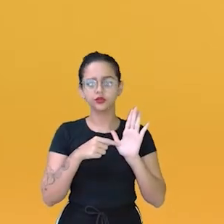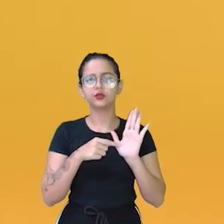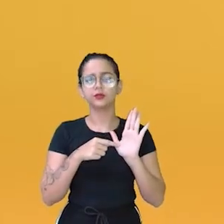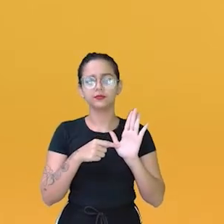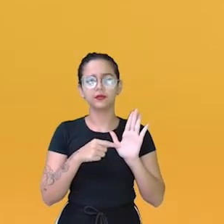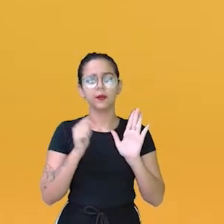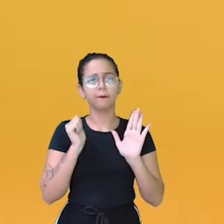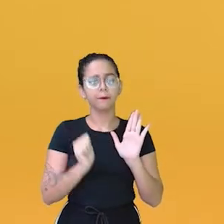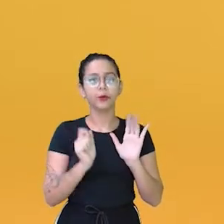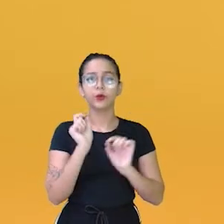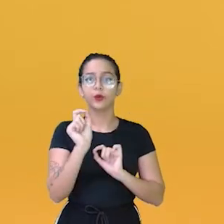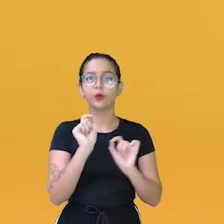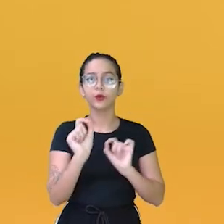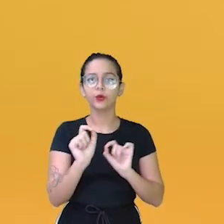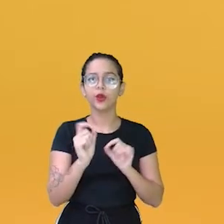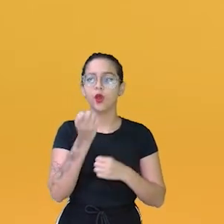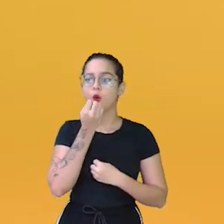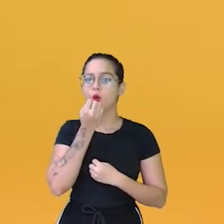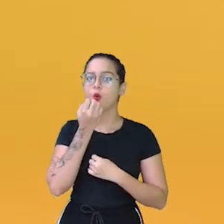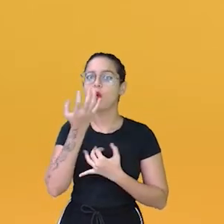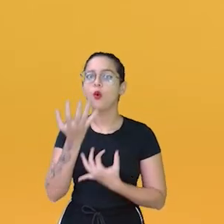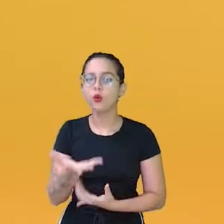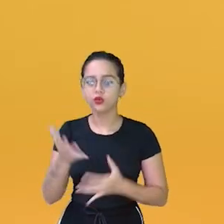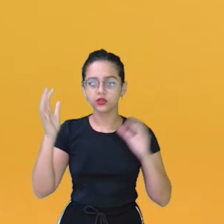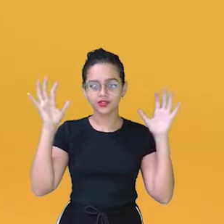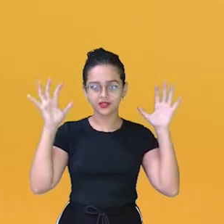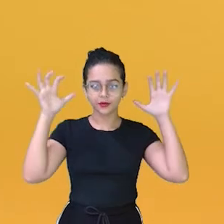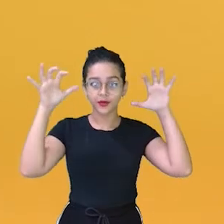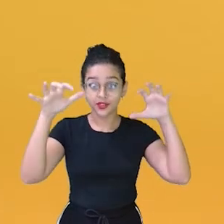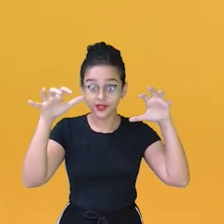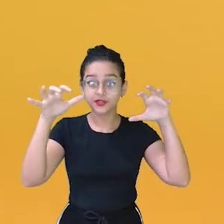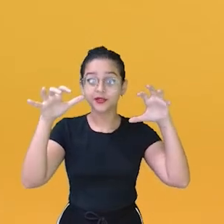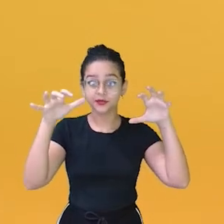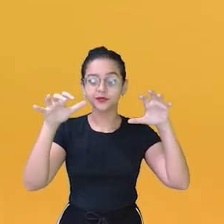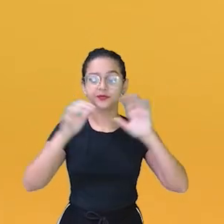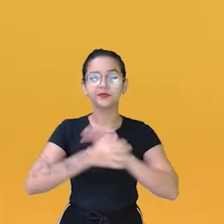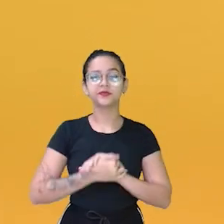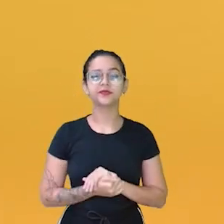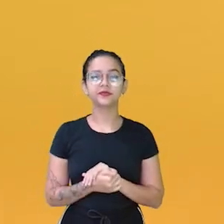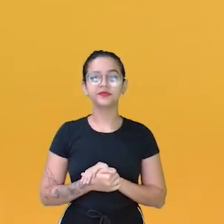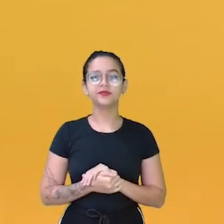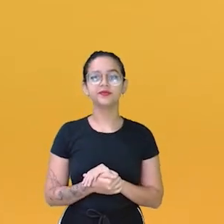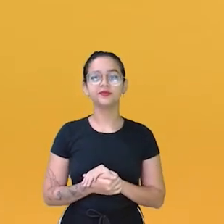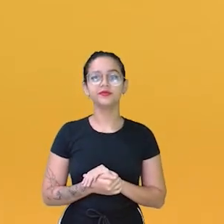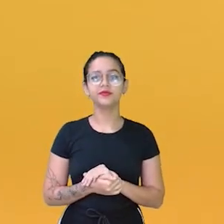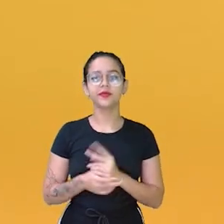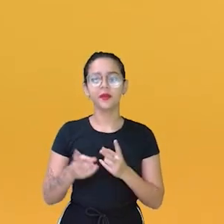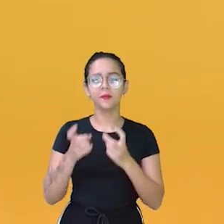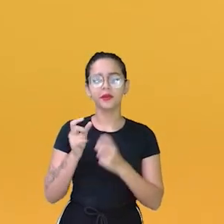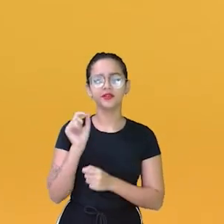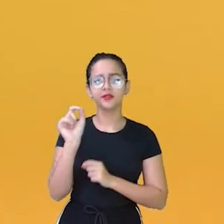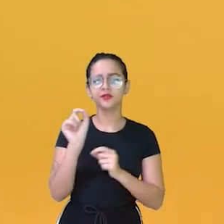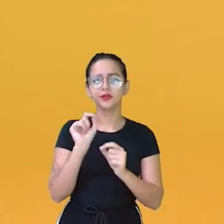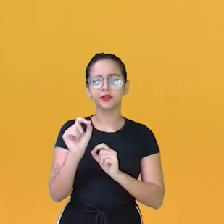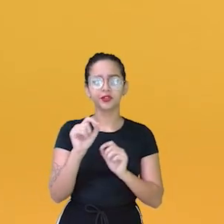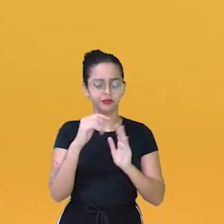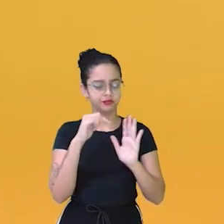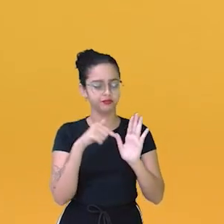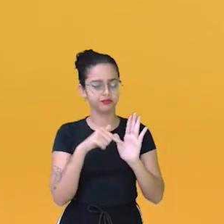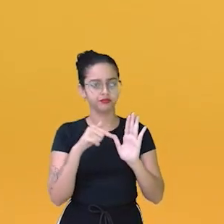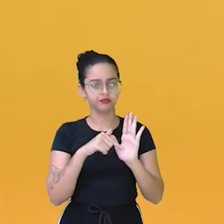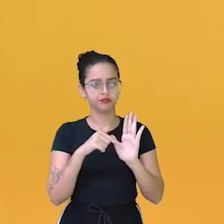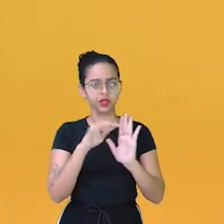considerado um conto de assombração. E a gente percebe o seguinte nos contos de